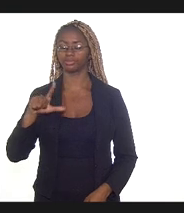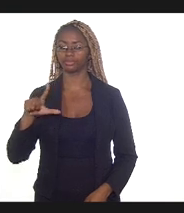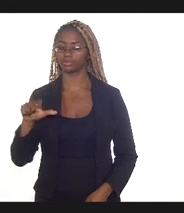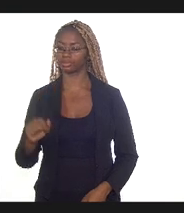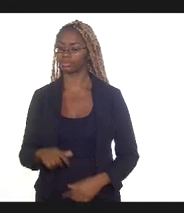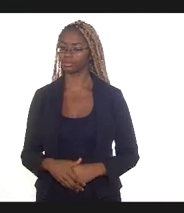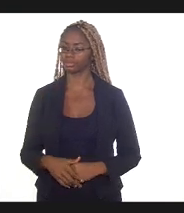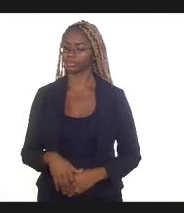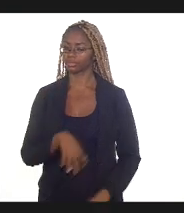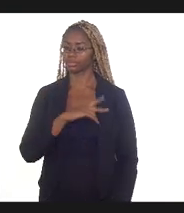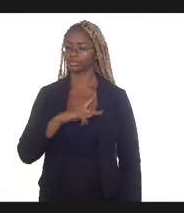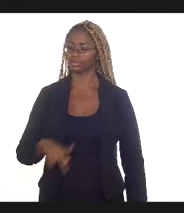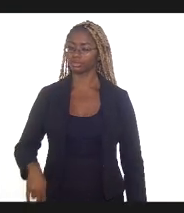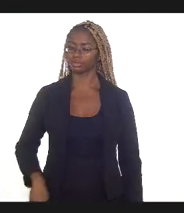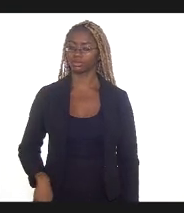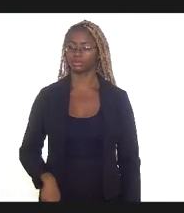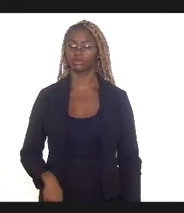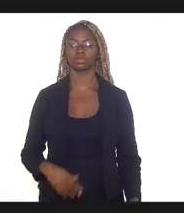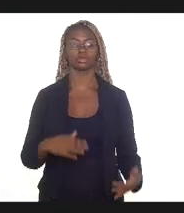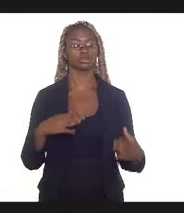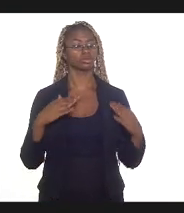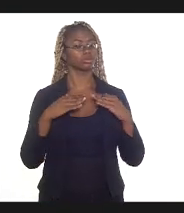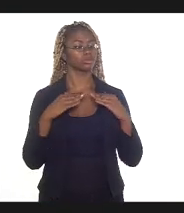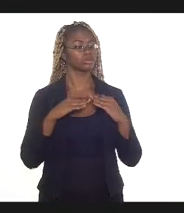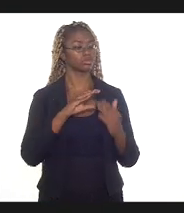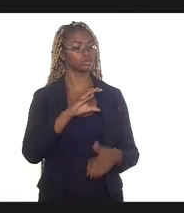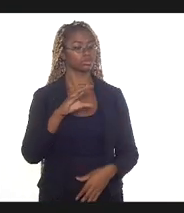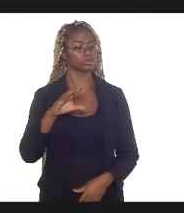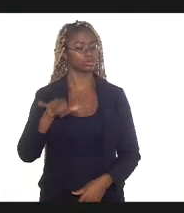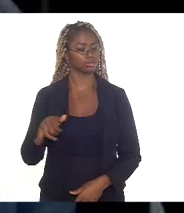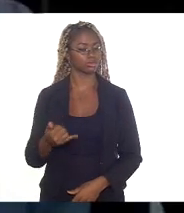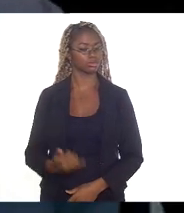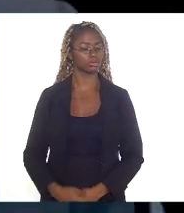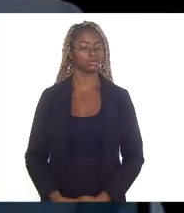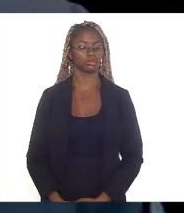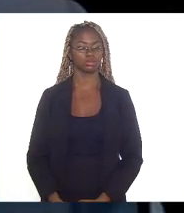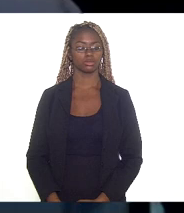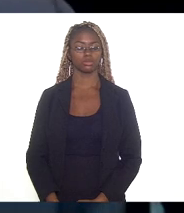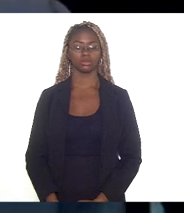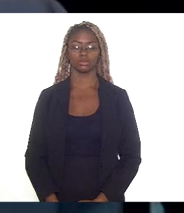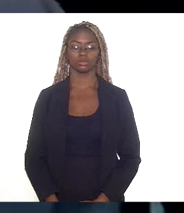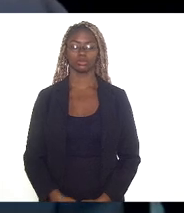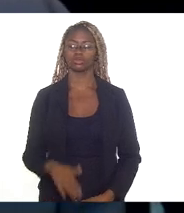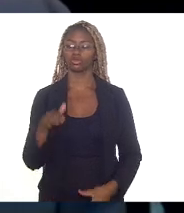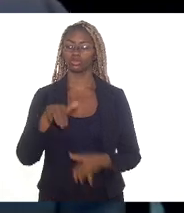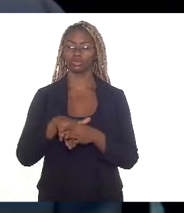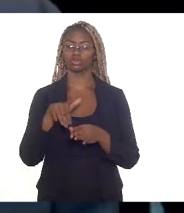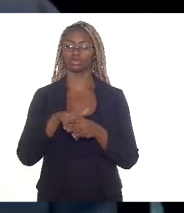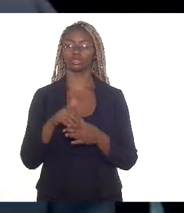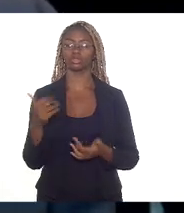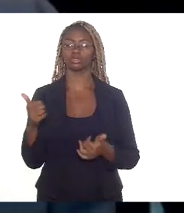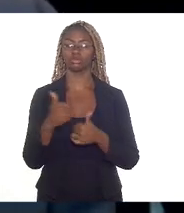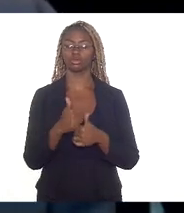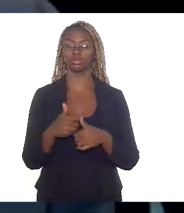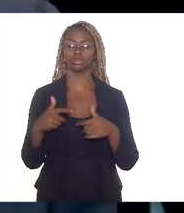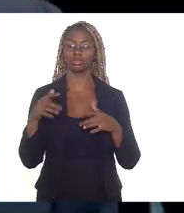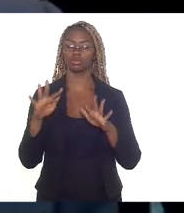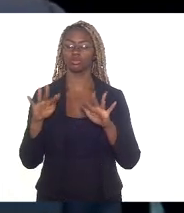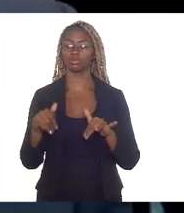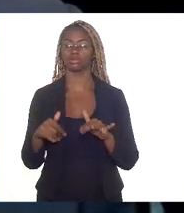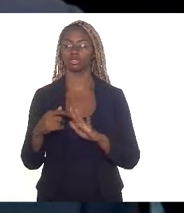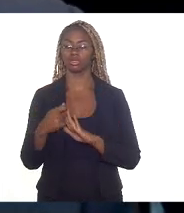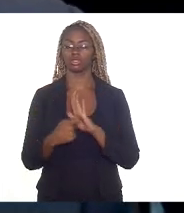é favorável com a CCJ. Os pareceres emitidos em votação substitutivo conforme final de